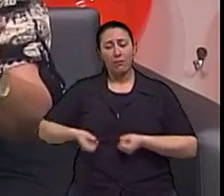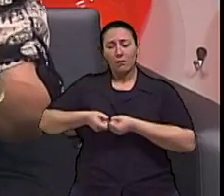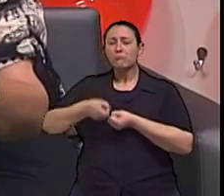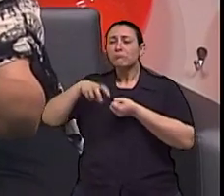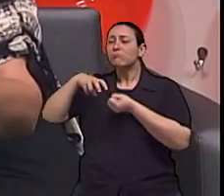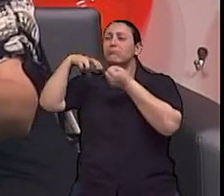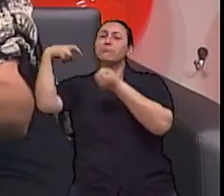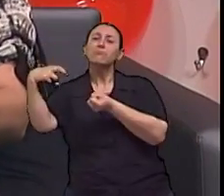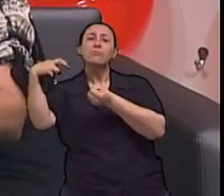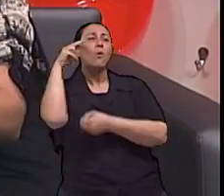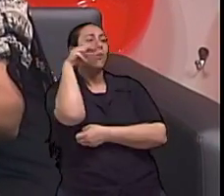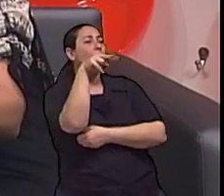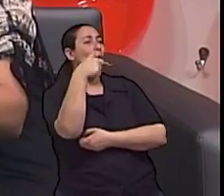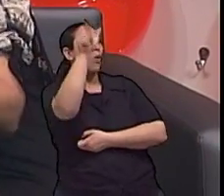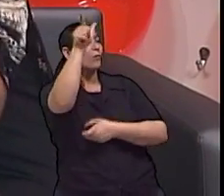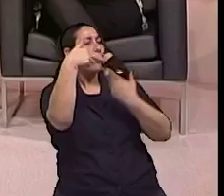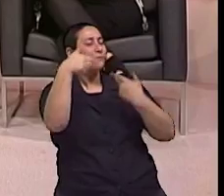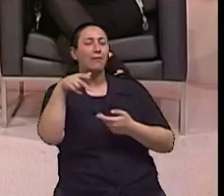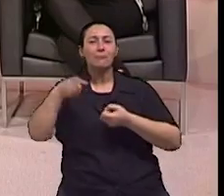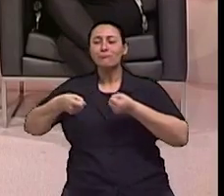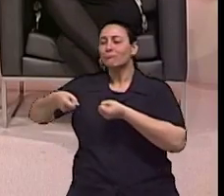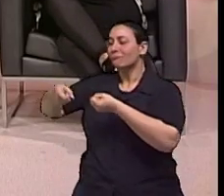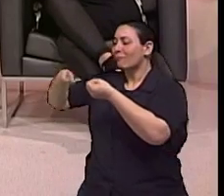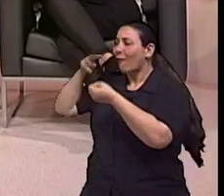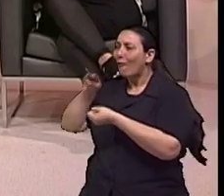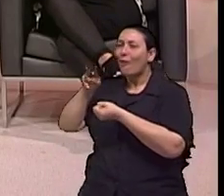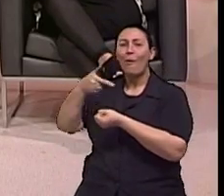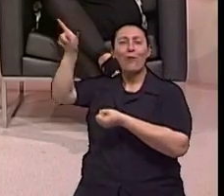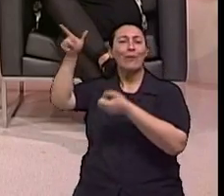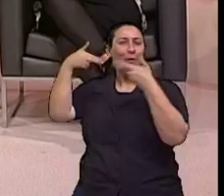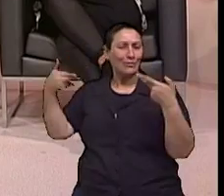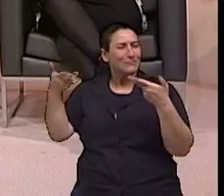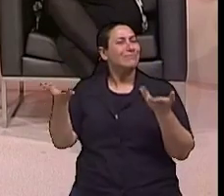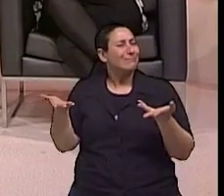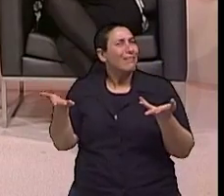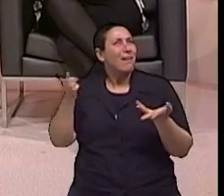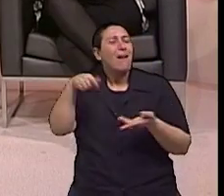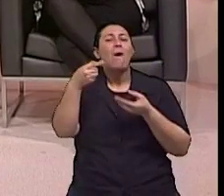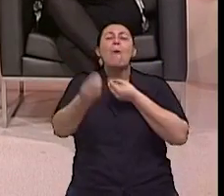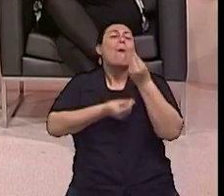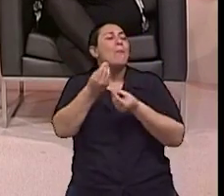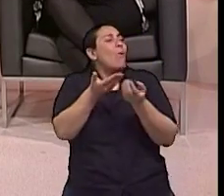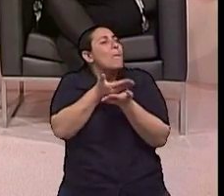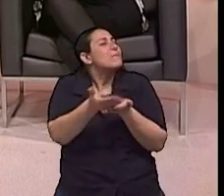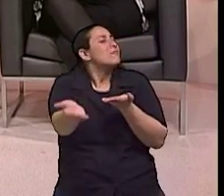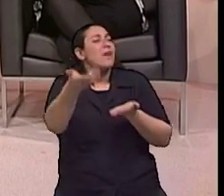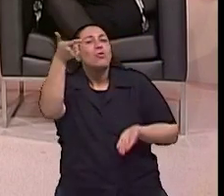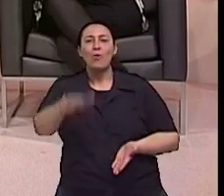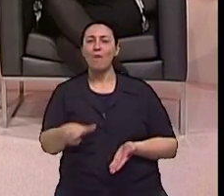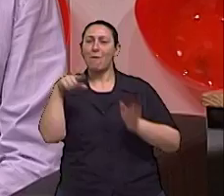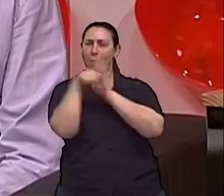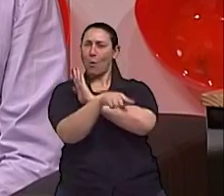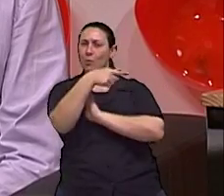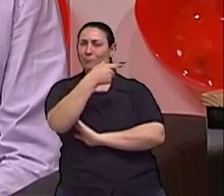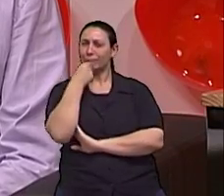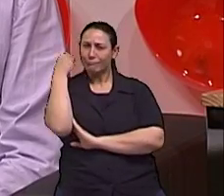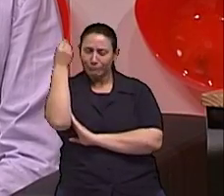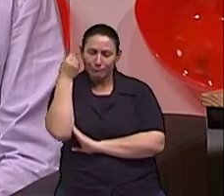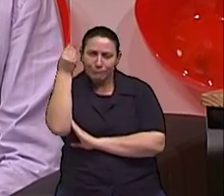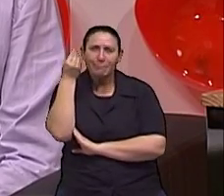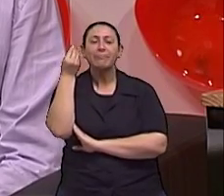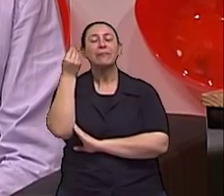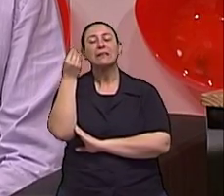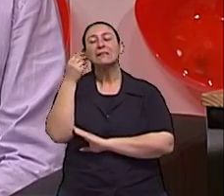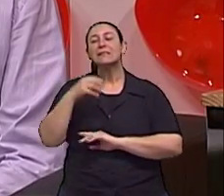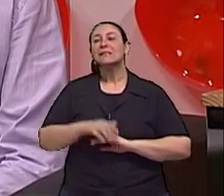outro olhar? Será que não é por aí? Como é que é o começar de novo na tua visão, Ivan? Eu acho que muitas vezes a